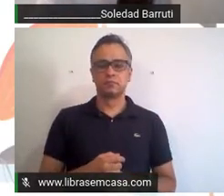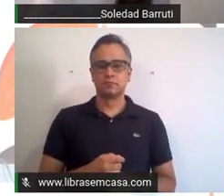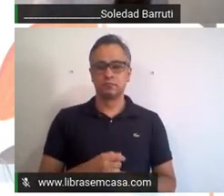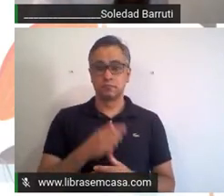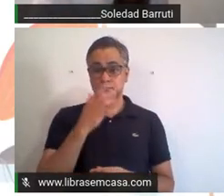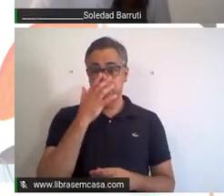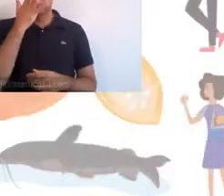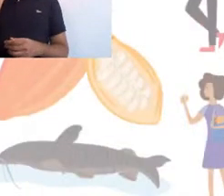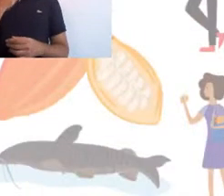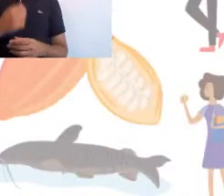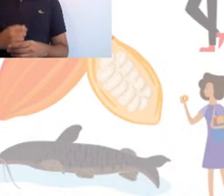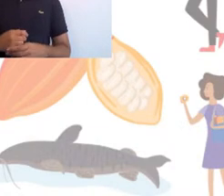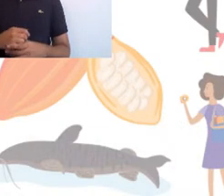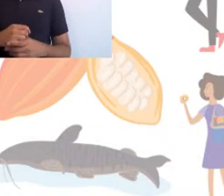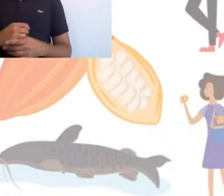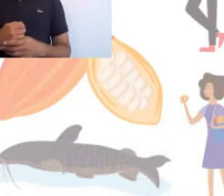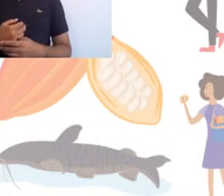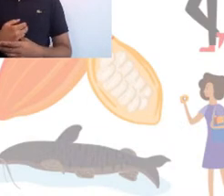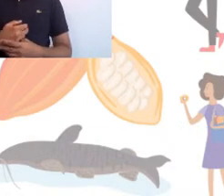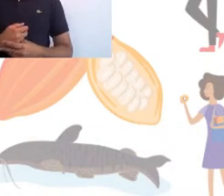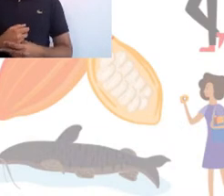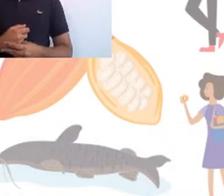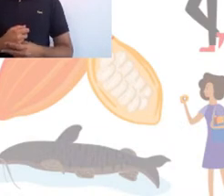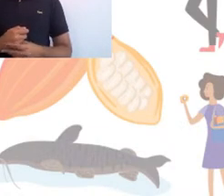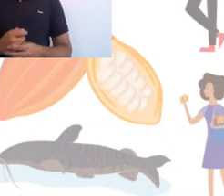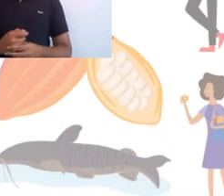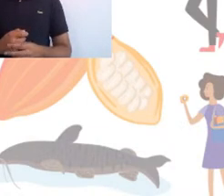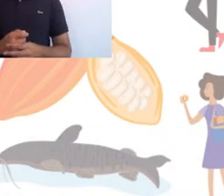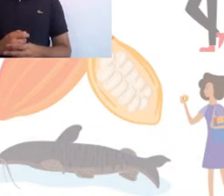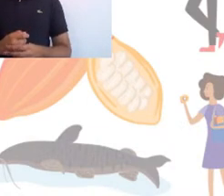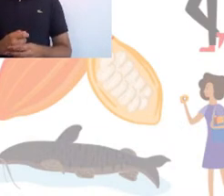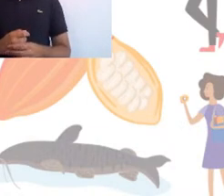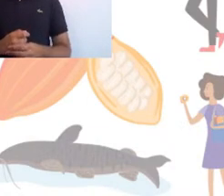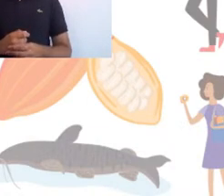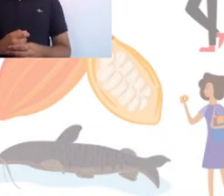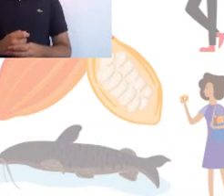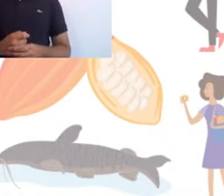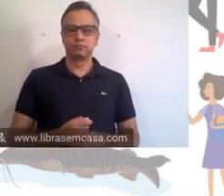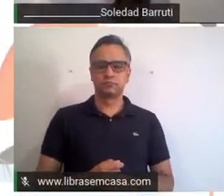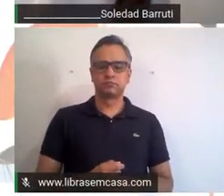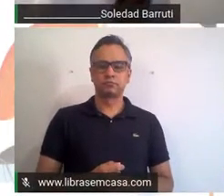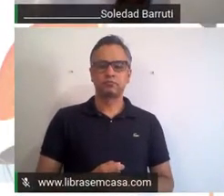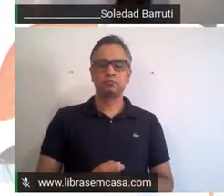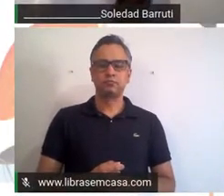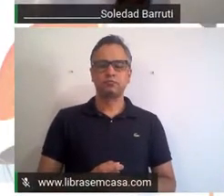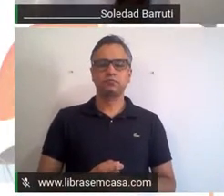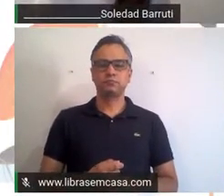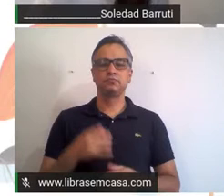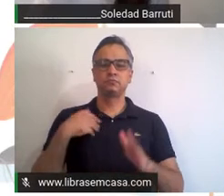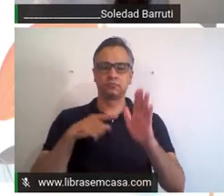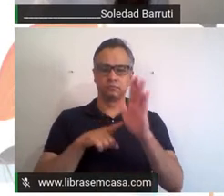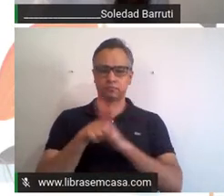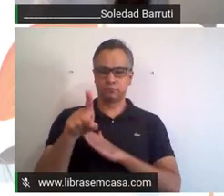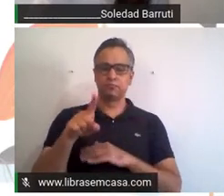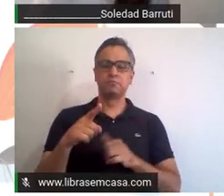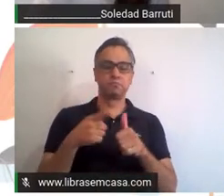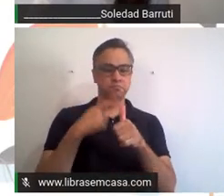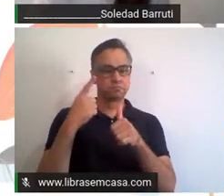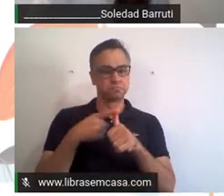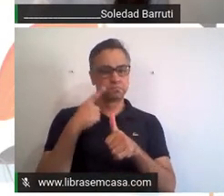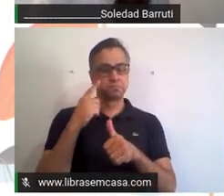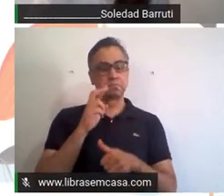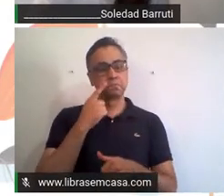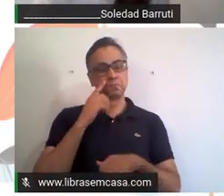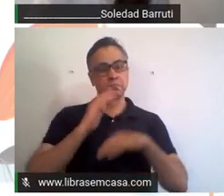algumas perguntas para você também. Vou fazer uma primeira, que é um pouco mais prática, eu diria, que é no sentido